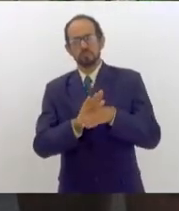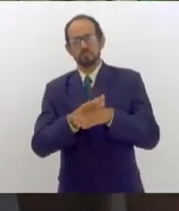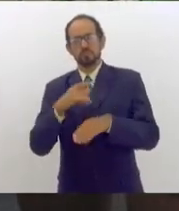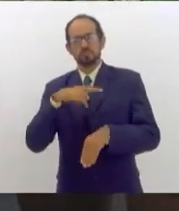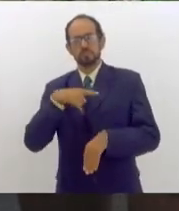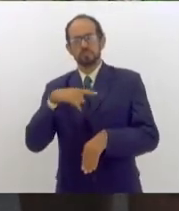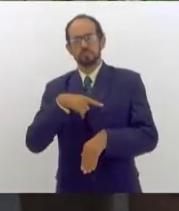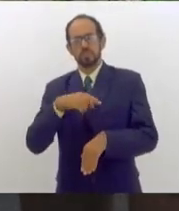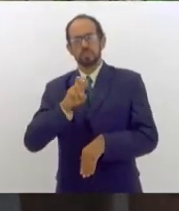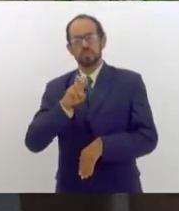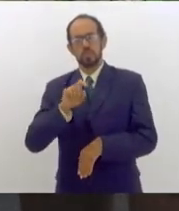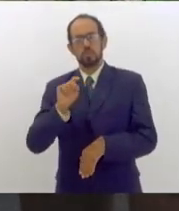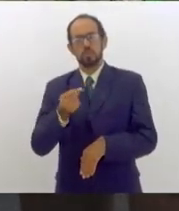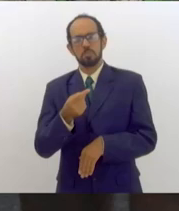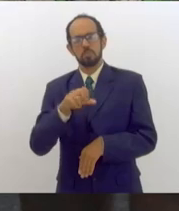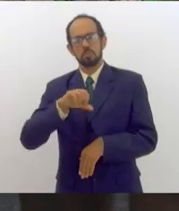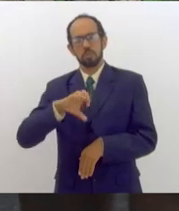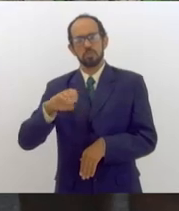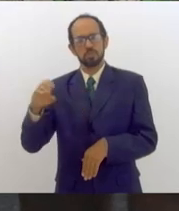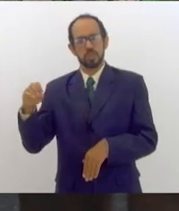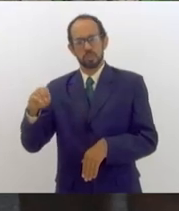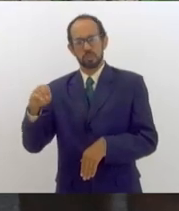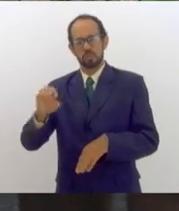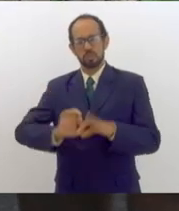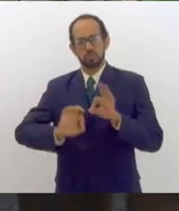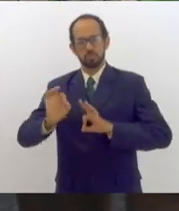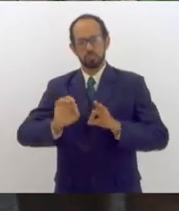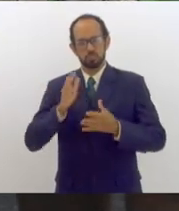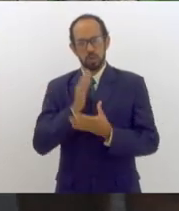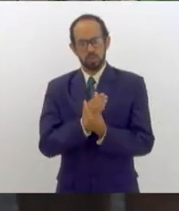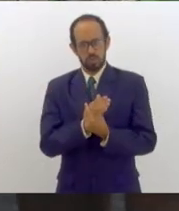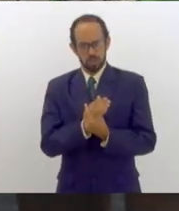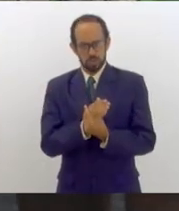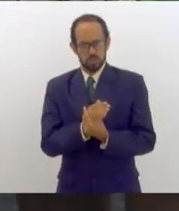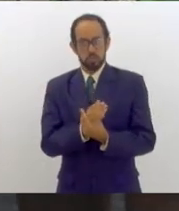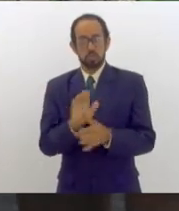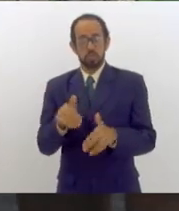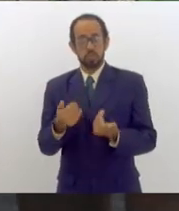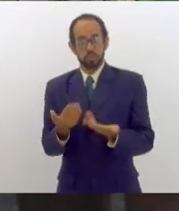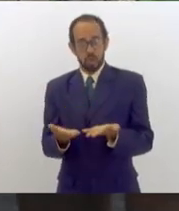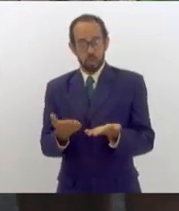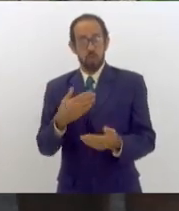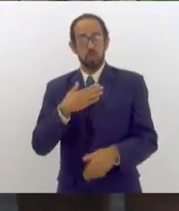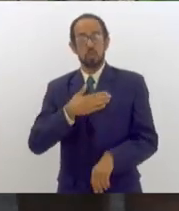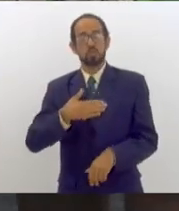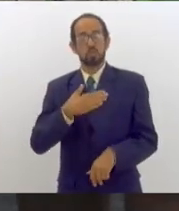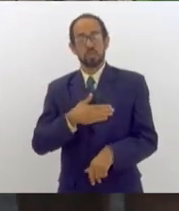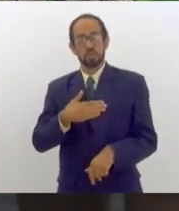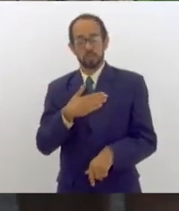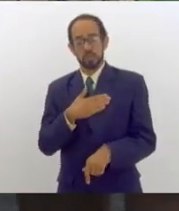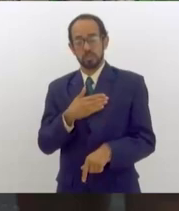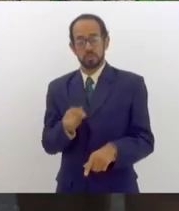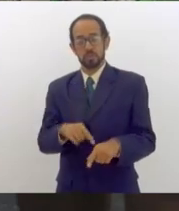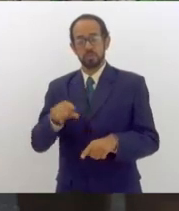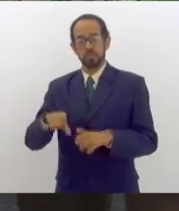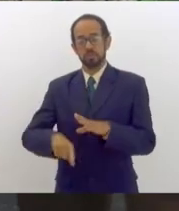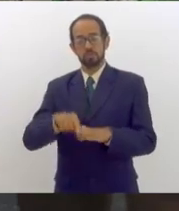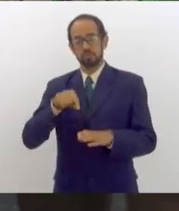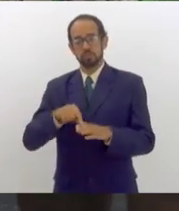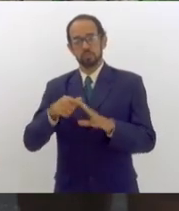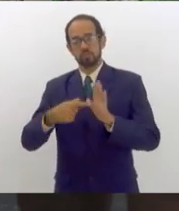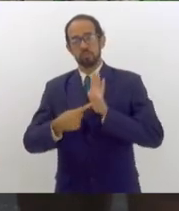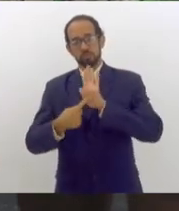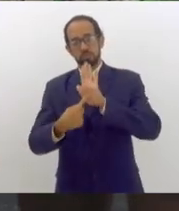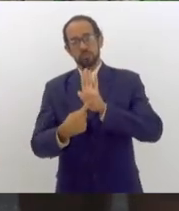Caxias 5.900 processos então eu quero aqui é destacar também